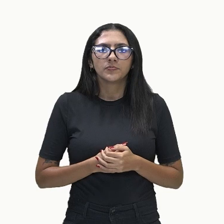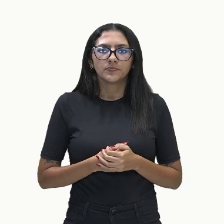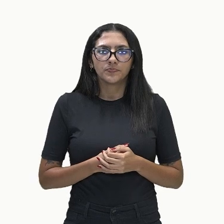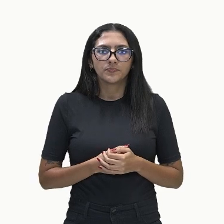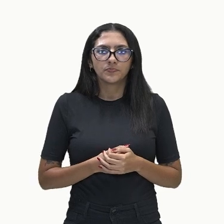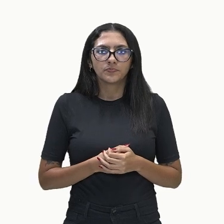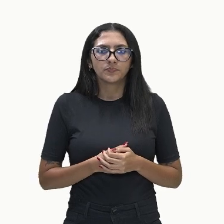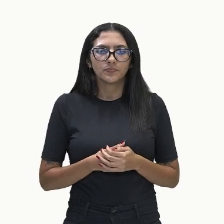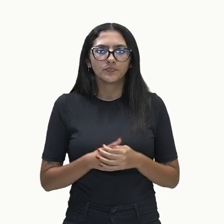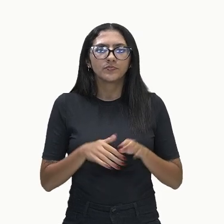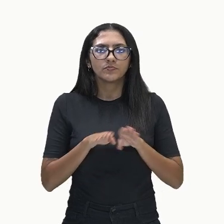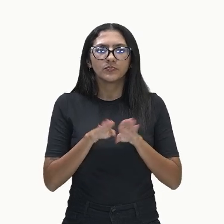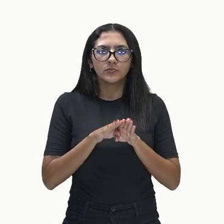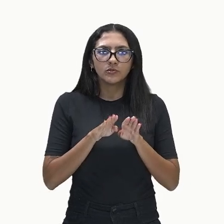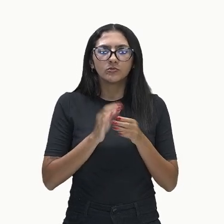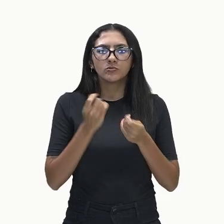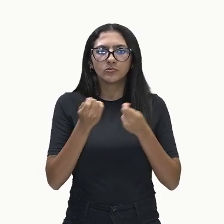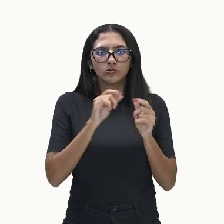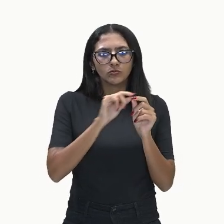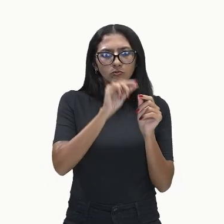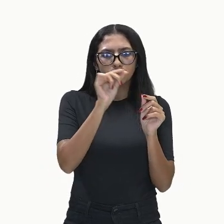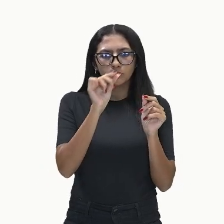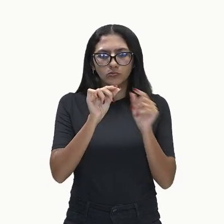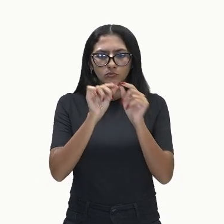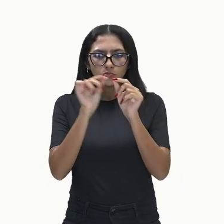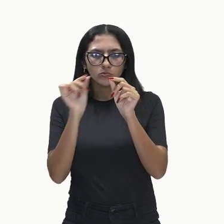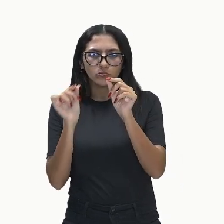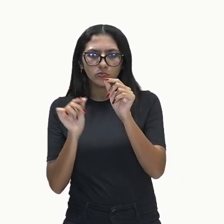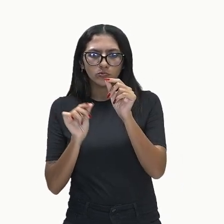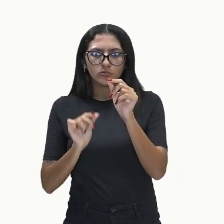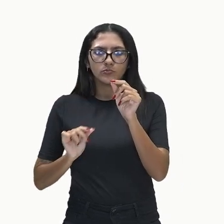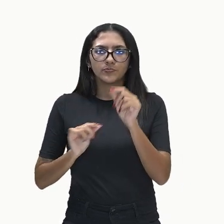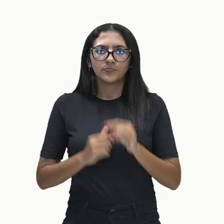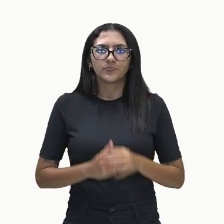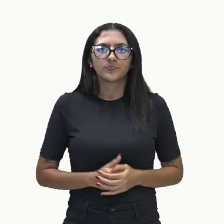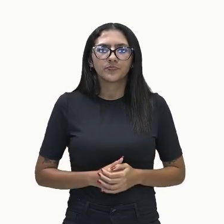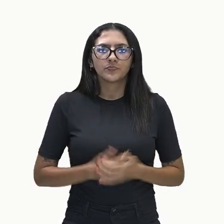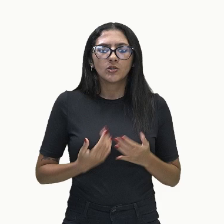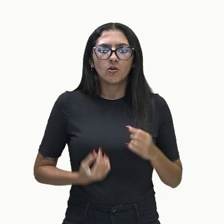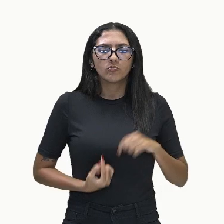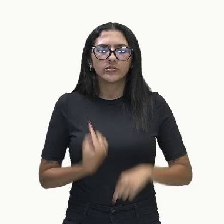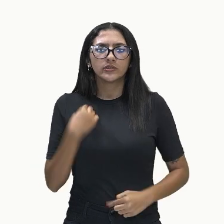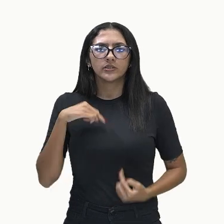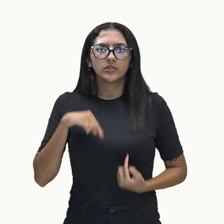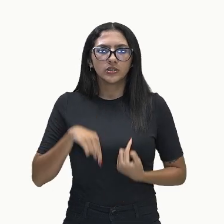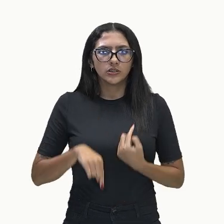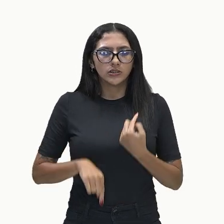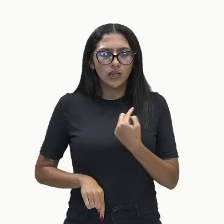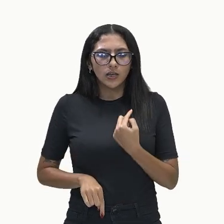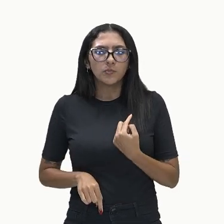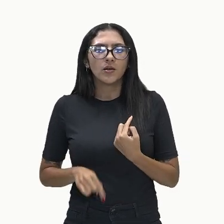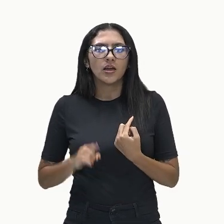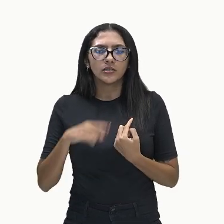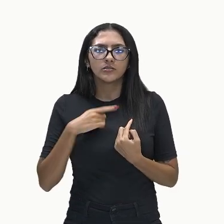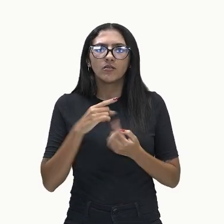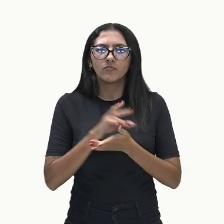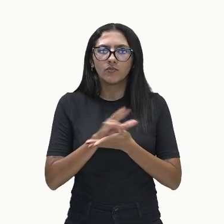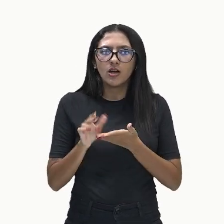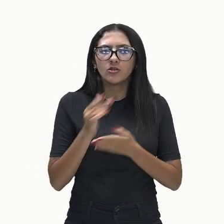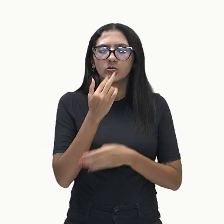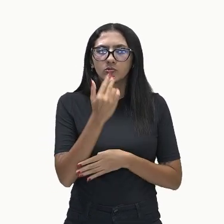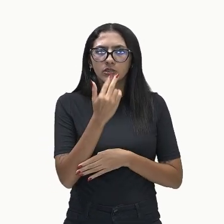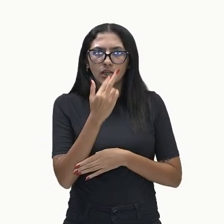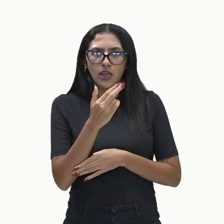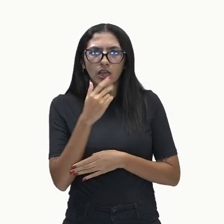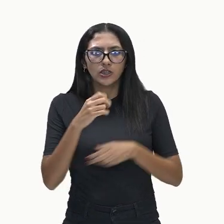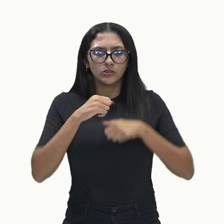tubular, certo? Então, o nosso sistema cardiovascular, ele leva os nutrientes, ele